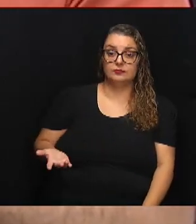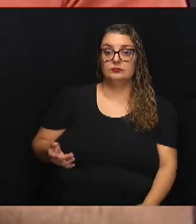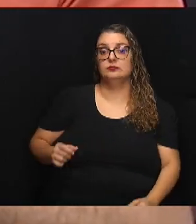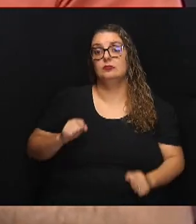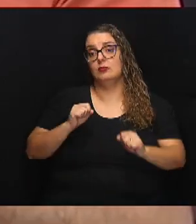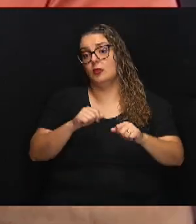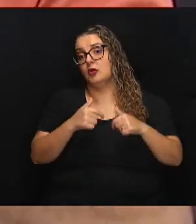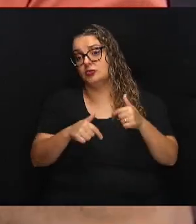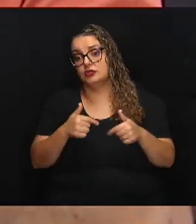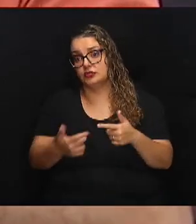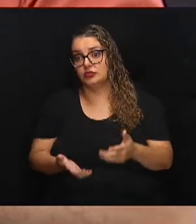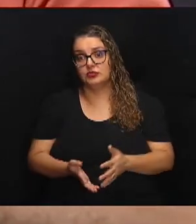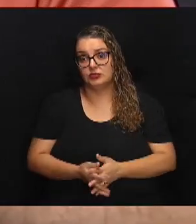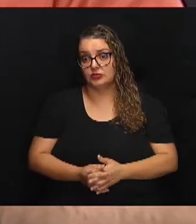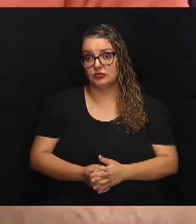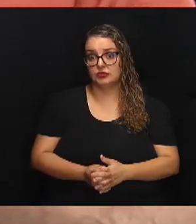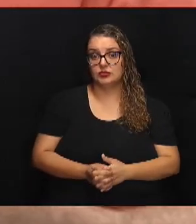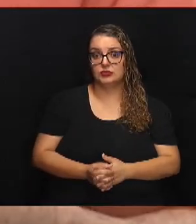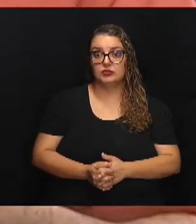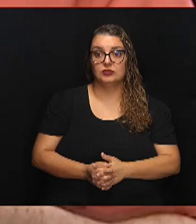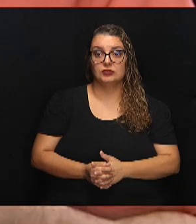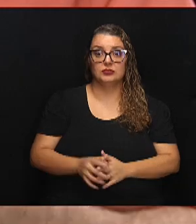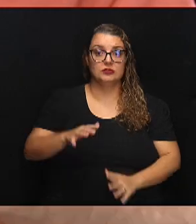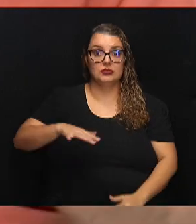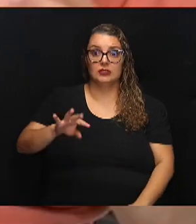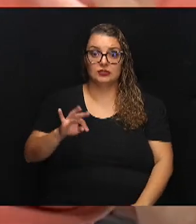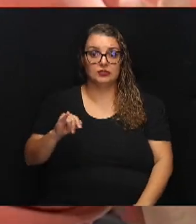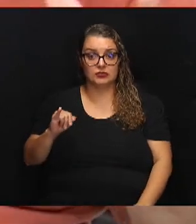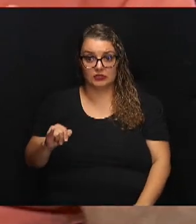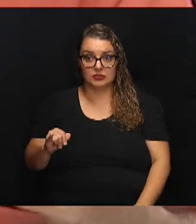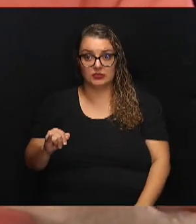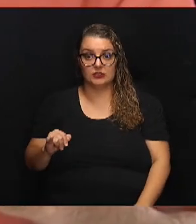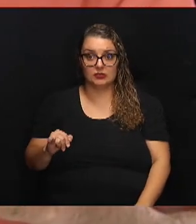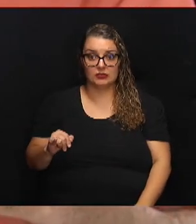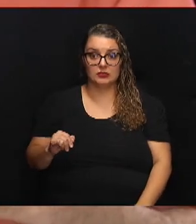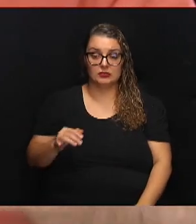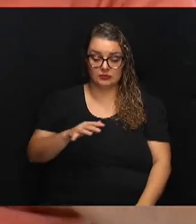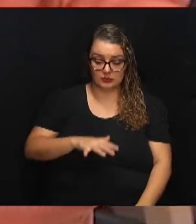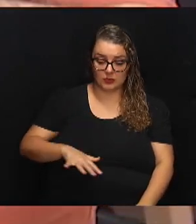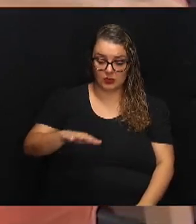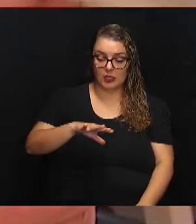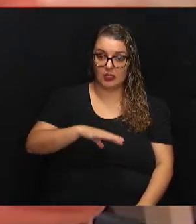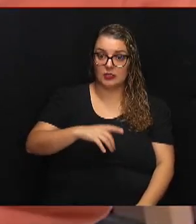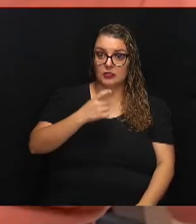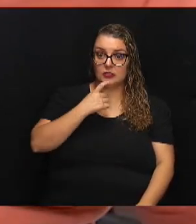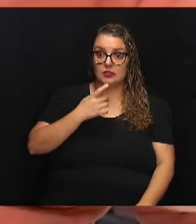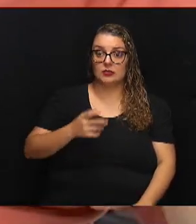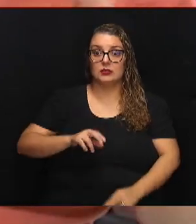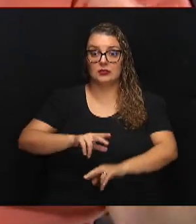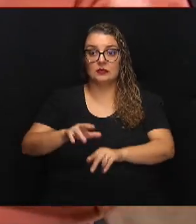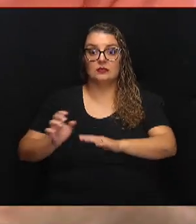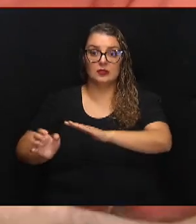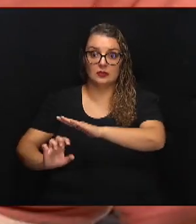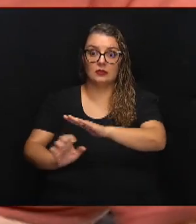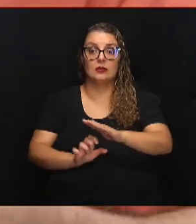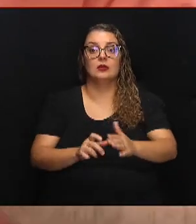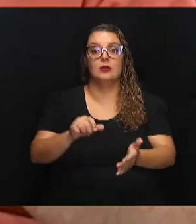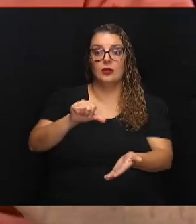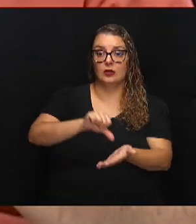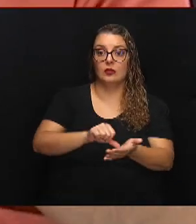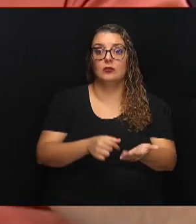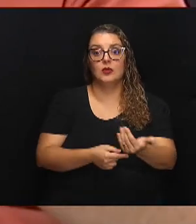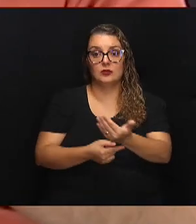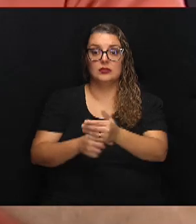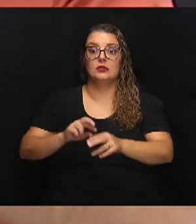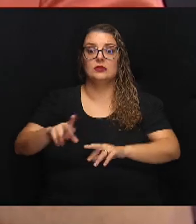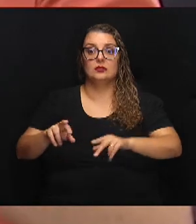trabalhar na área de TI. Aqui à nossa volta, especialmente Campinas, tem muitas empresas, é um polo tecnológico, então